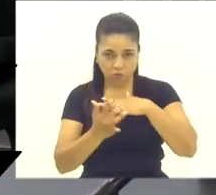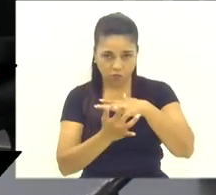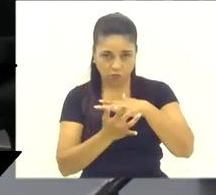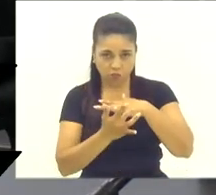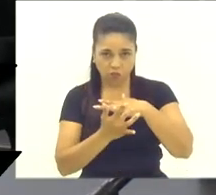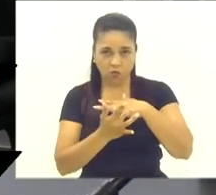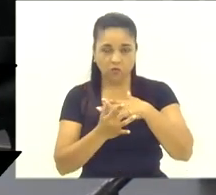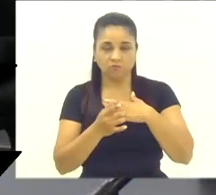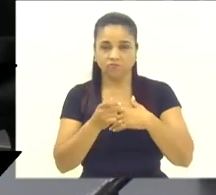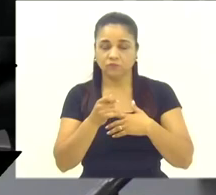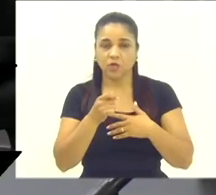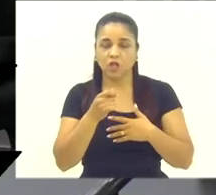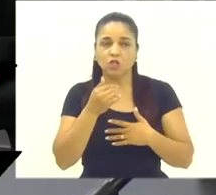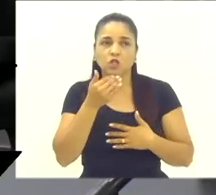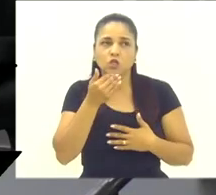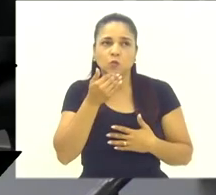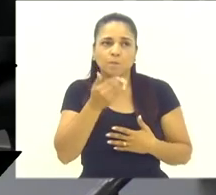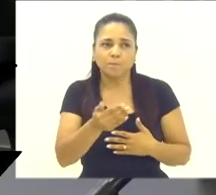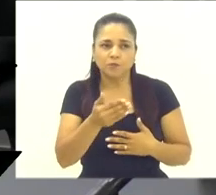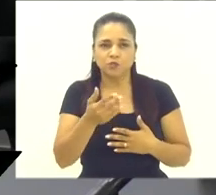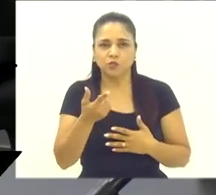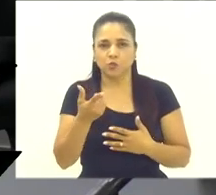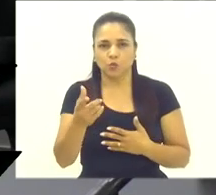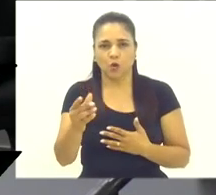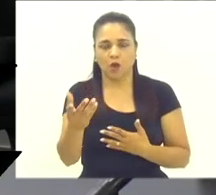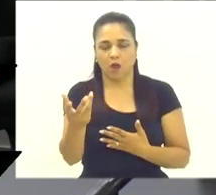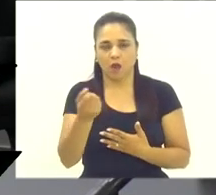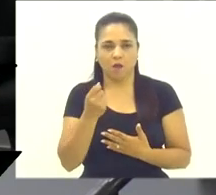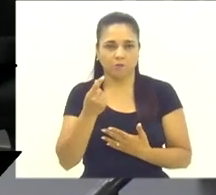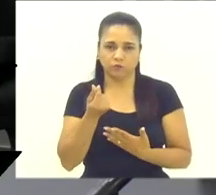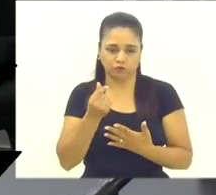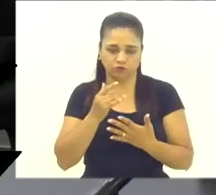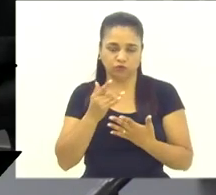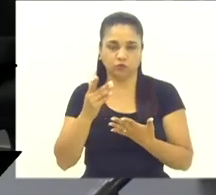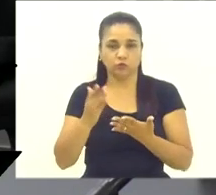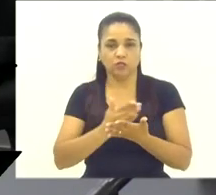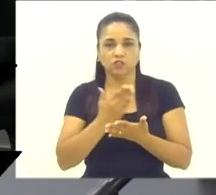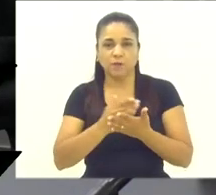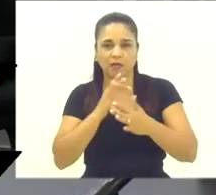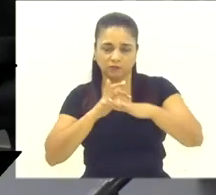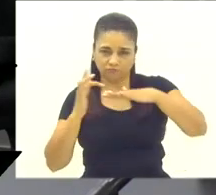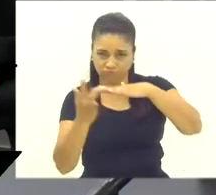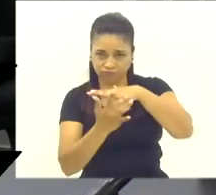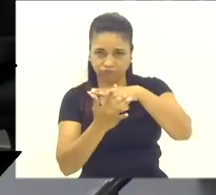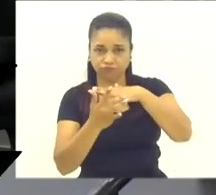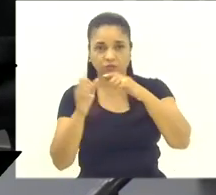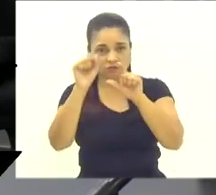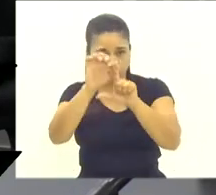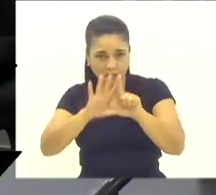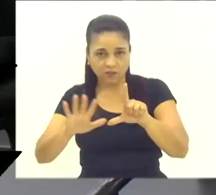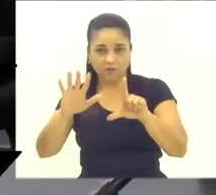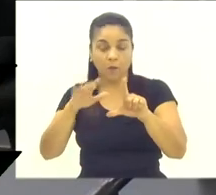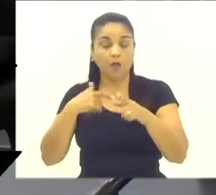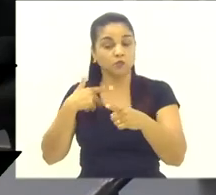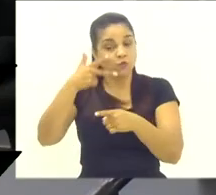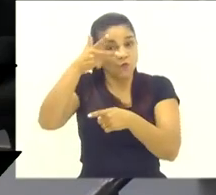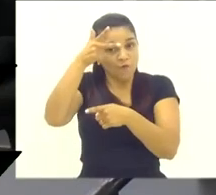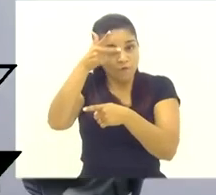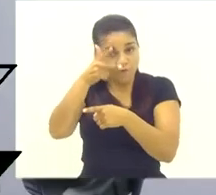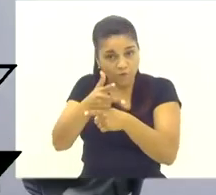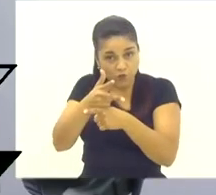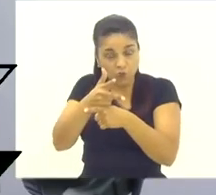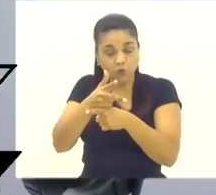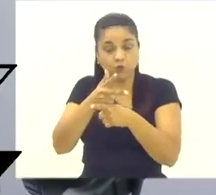acho que ela nem pediu a não monetização das páginas dos parlamentares mas que os vídeos feitos dentro da